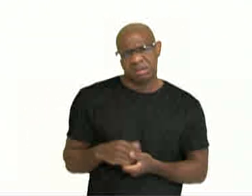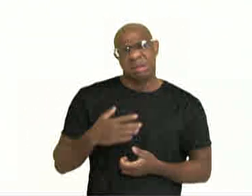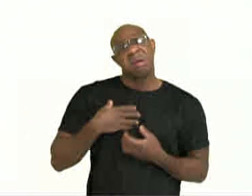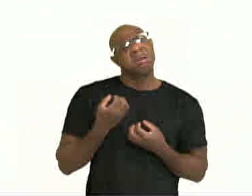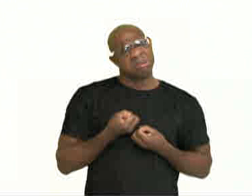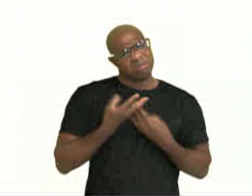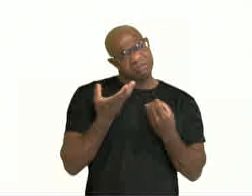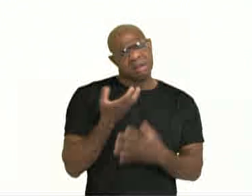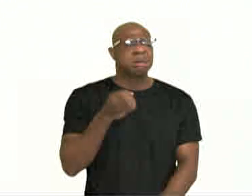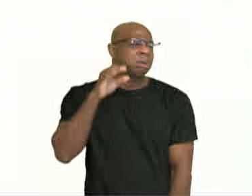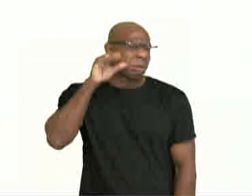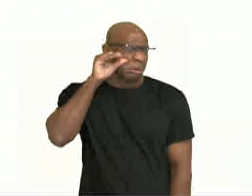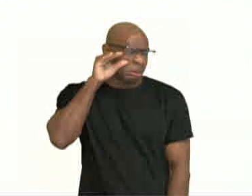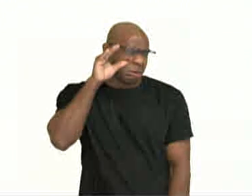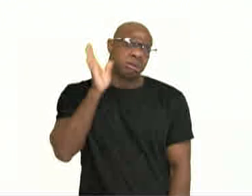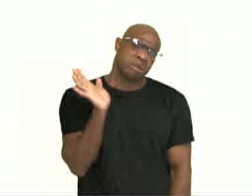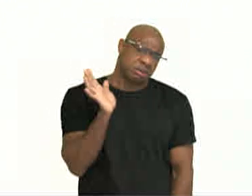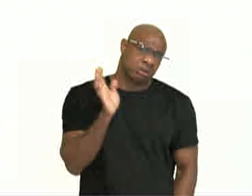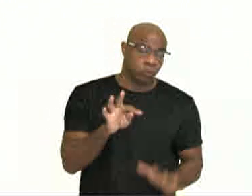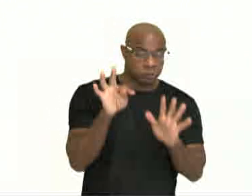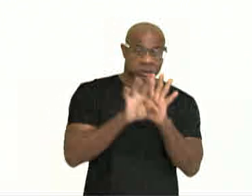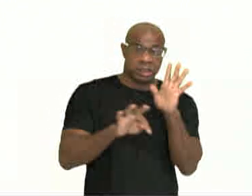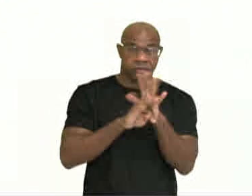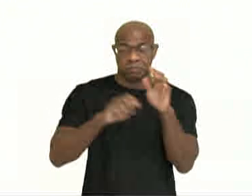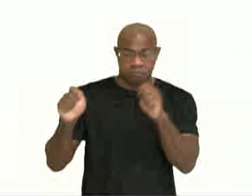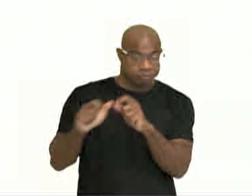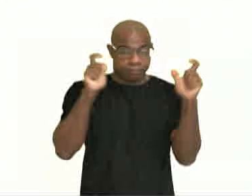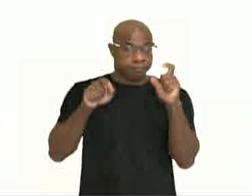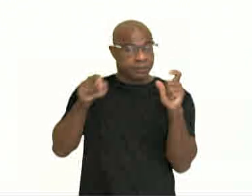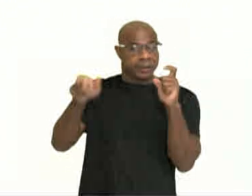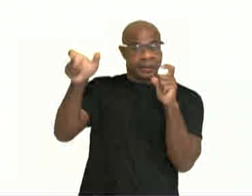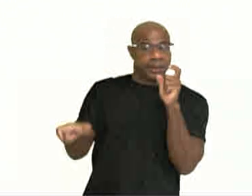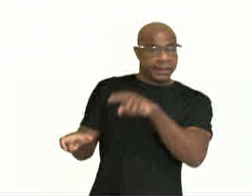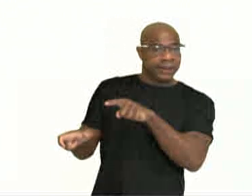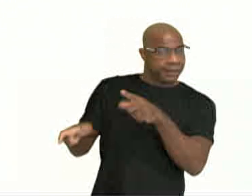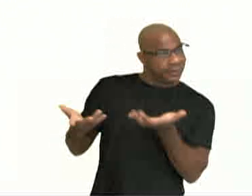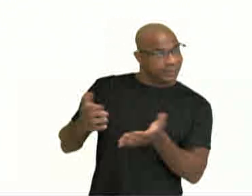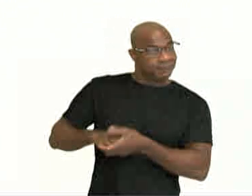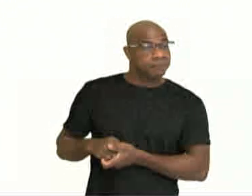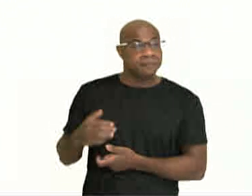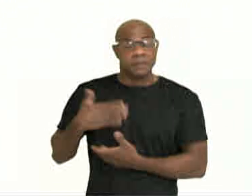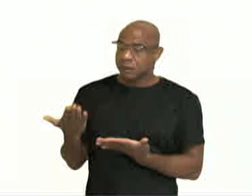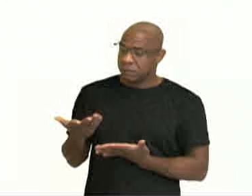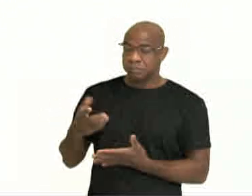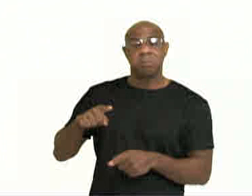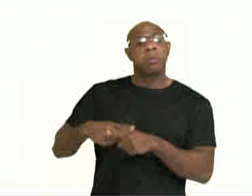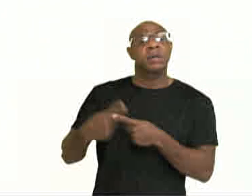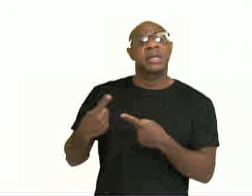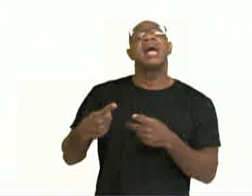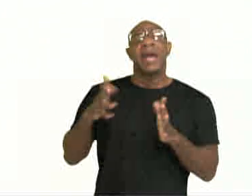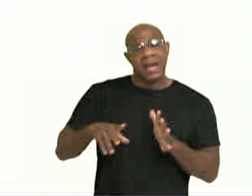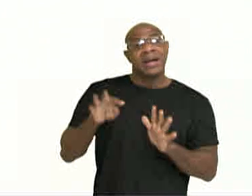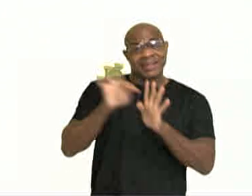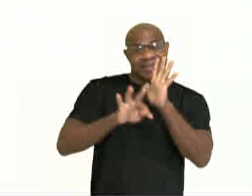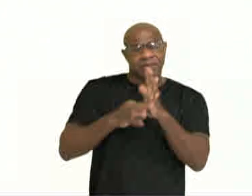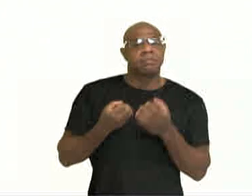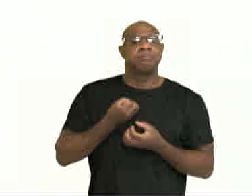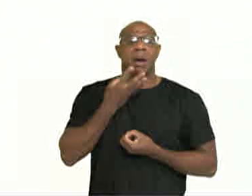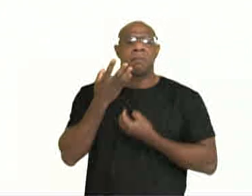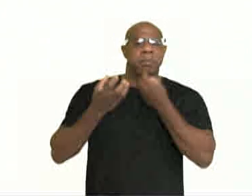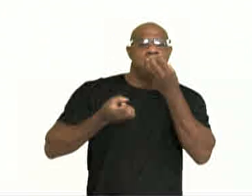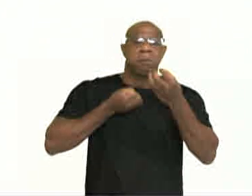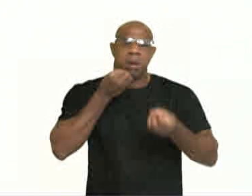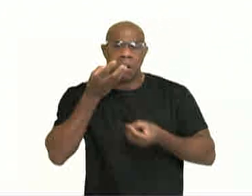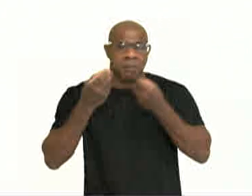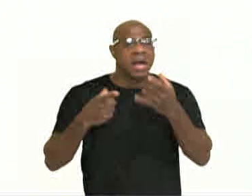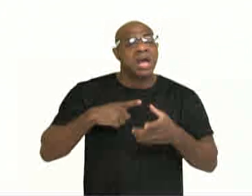achei curioso que o texto tenha despertado a atenção dela, porque era um texto desabafo, em que eu contava muito